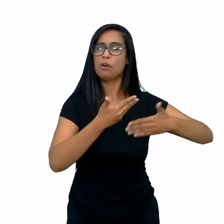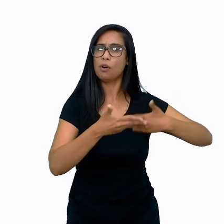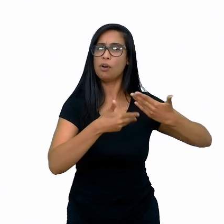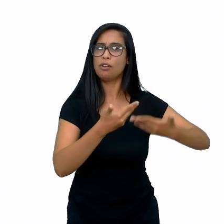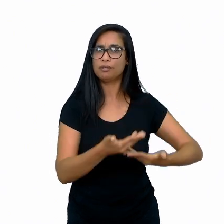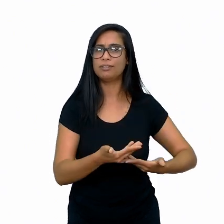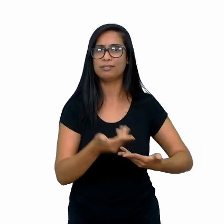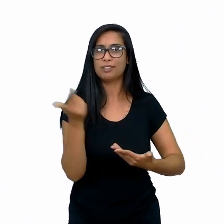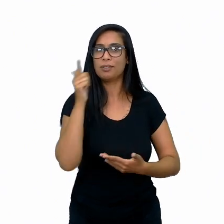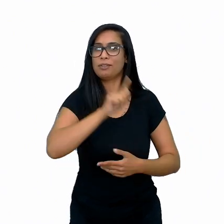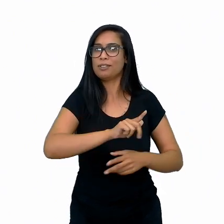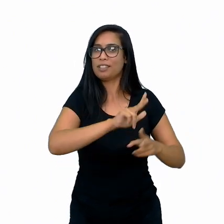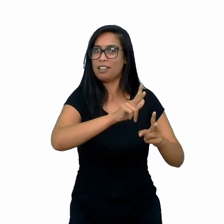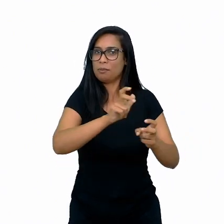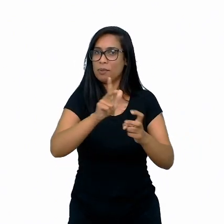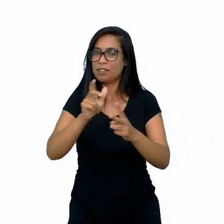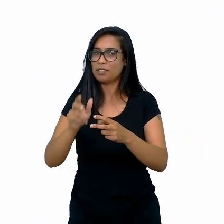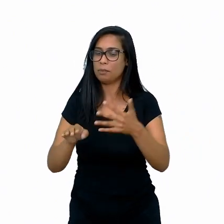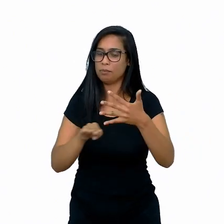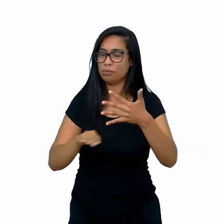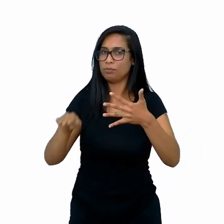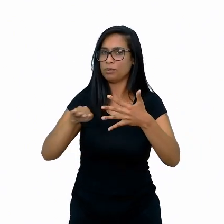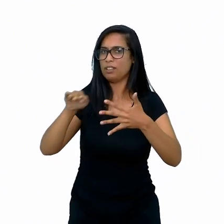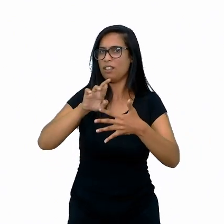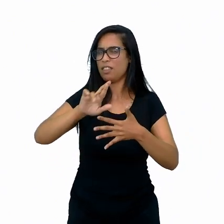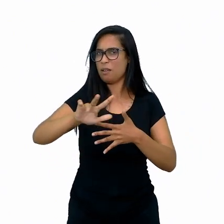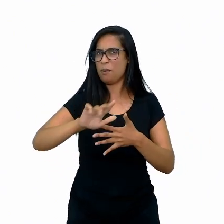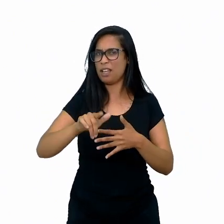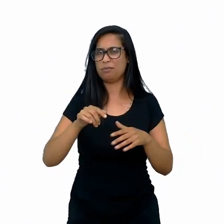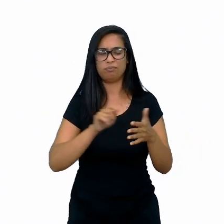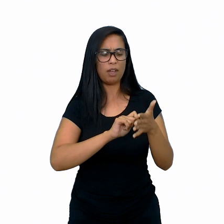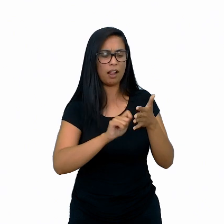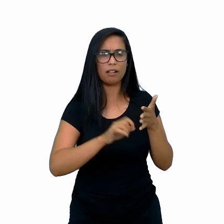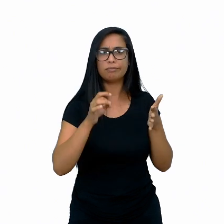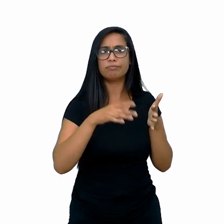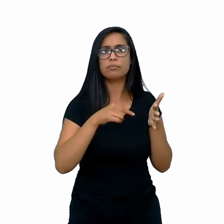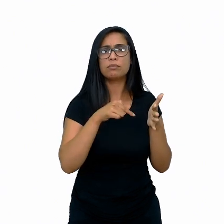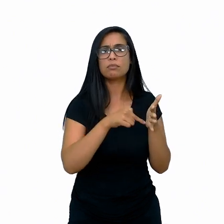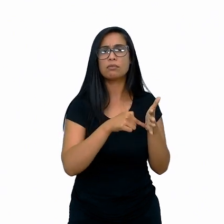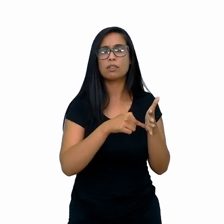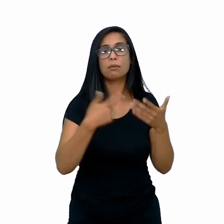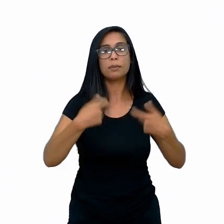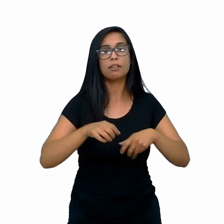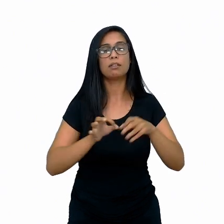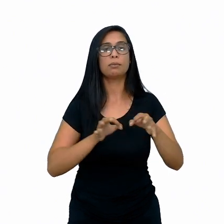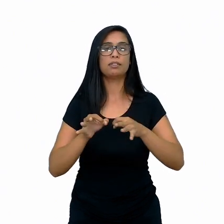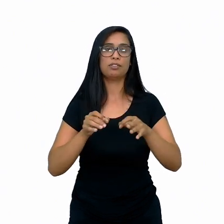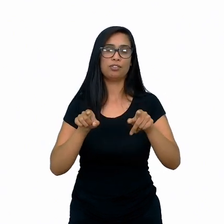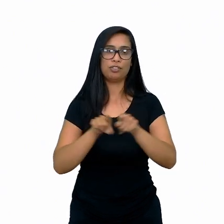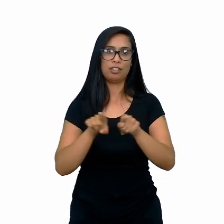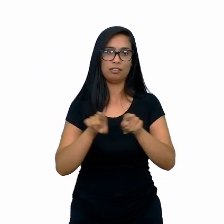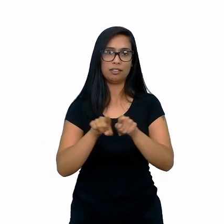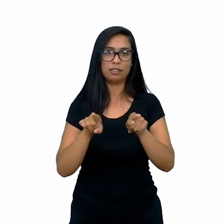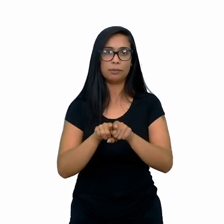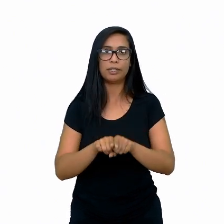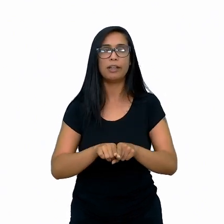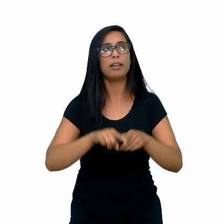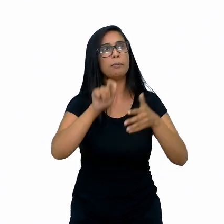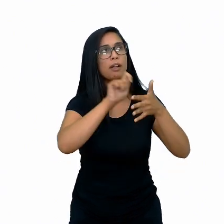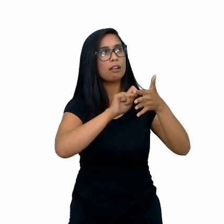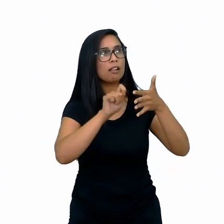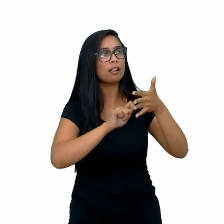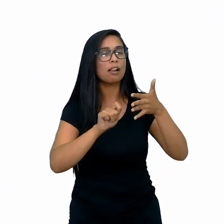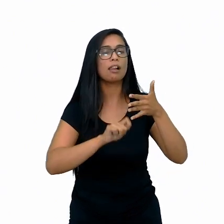conseguem perceber as etapas, que não é só chegar e escrever. A gente precisa planejar, precisa rascunhar a